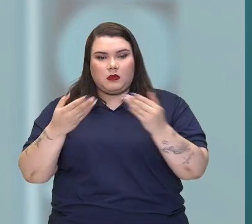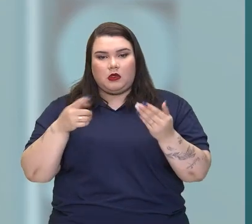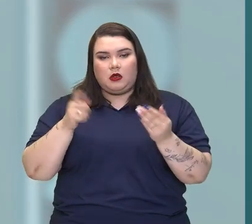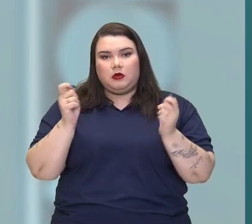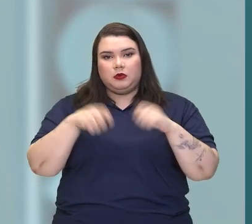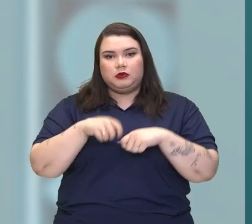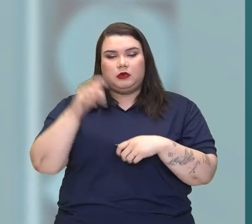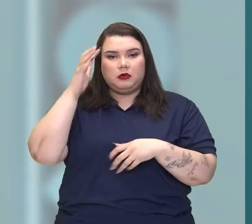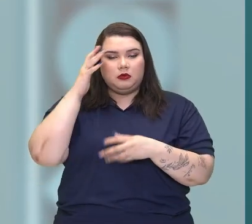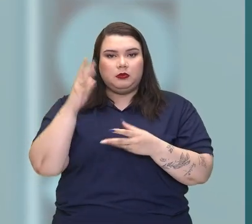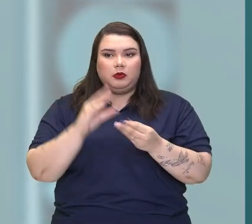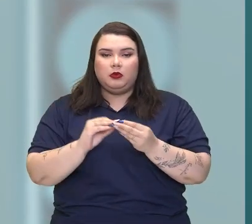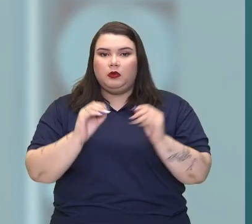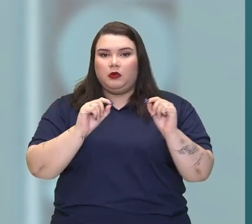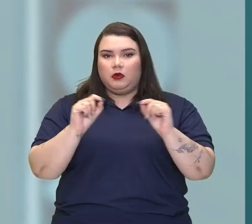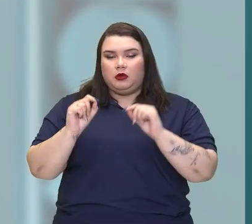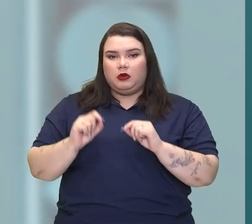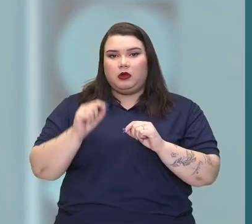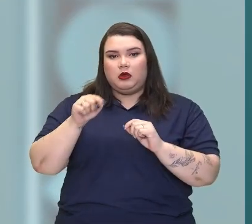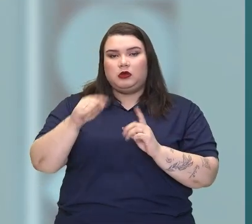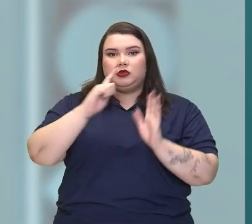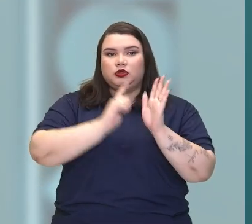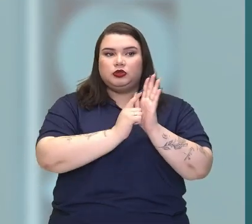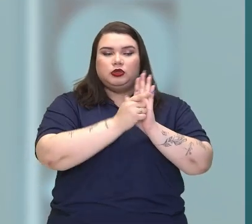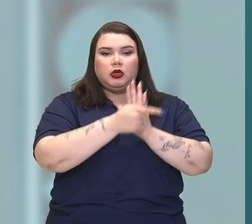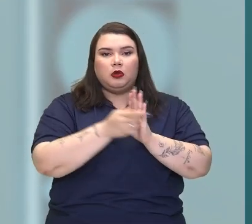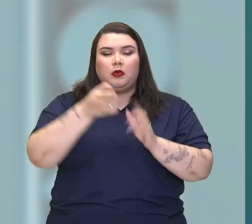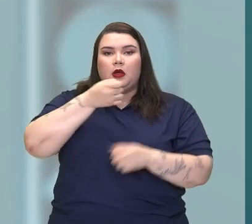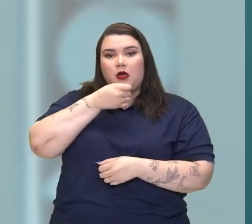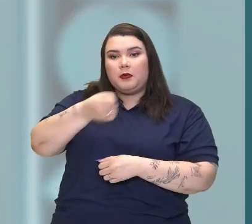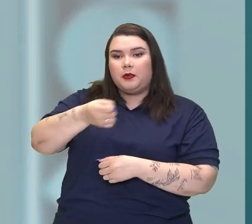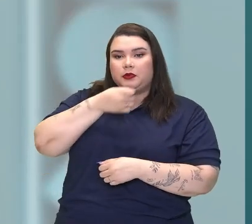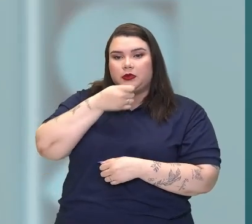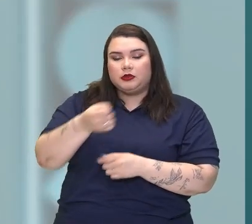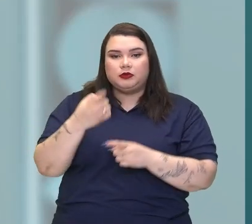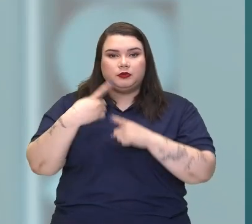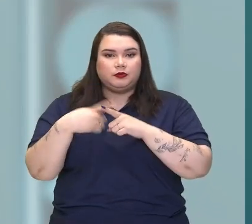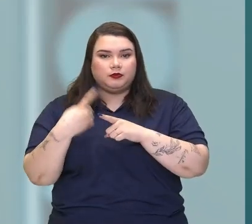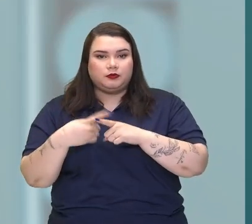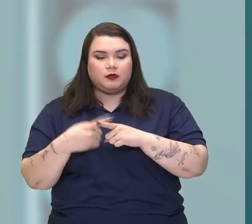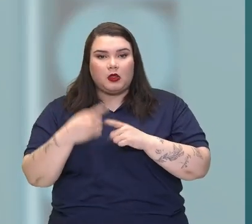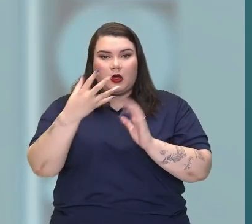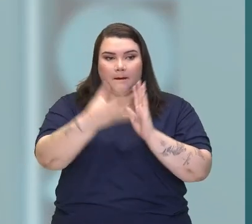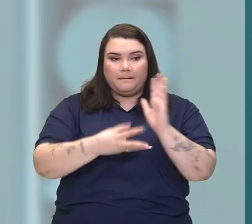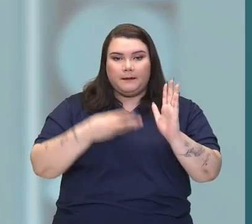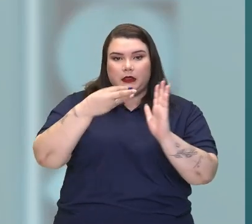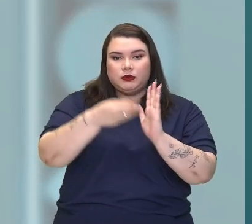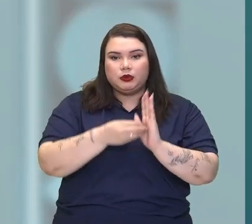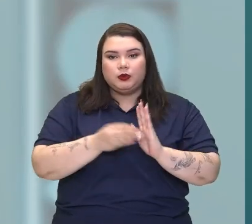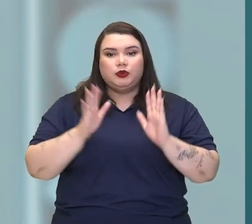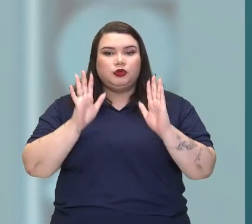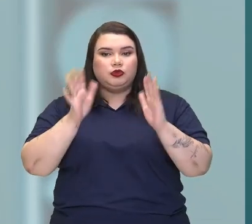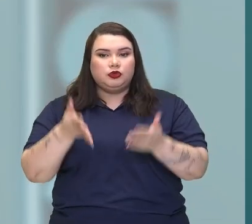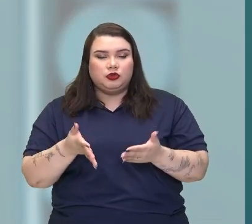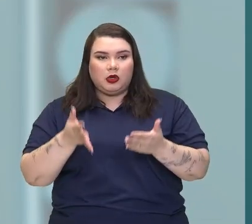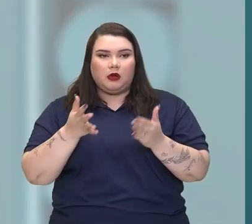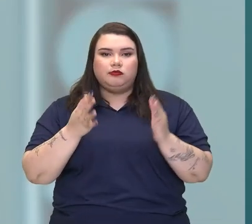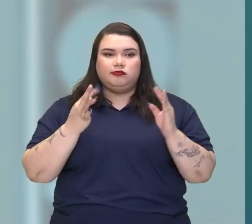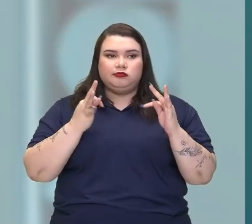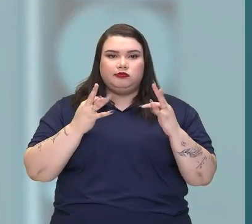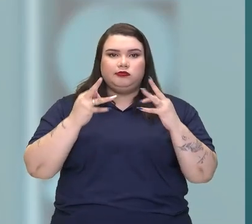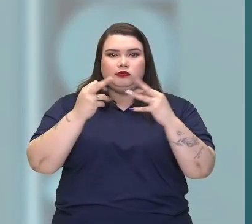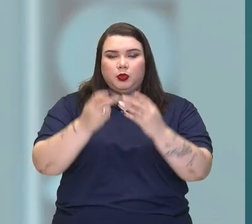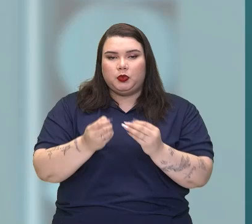gente entender o gênero reportagem. É importante também a gente entender que a Amazônia já foi muito visada e não é de